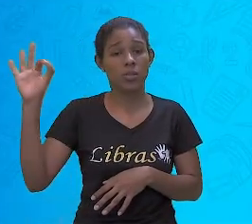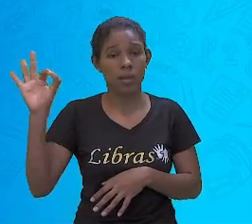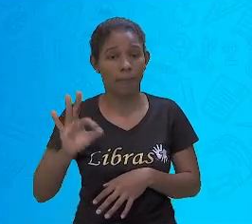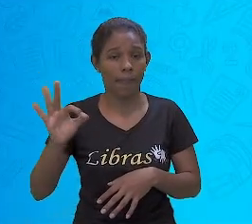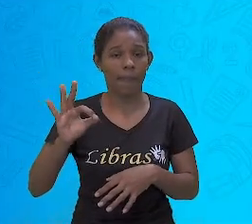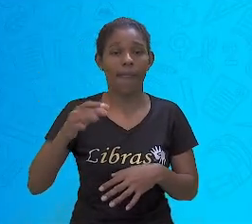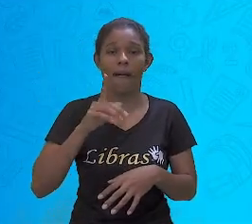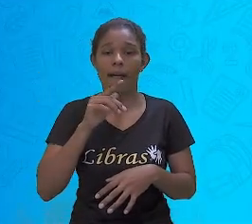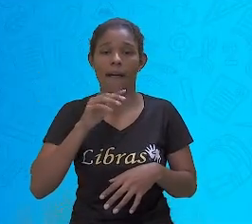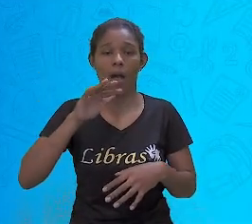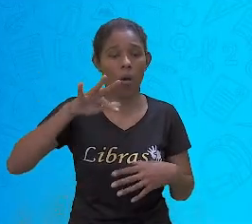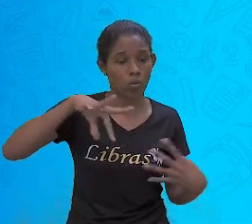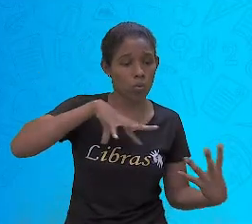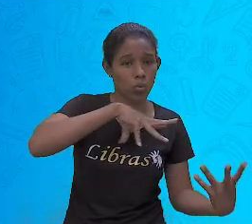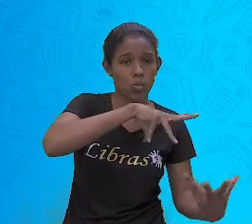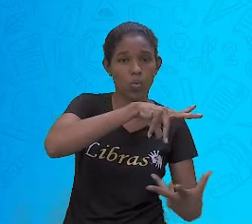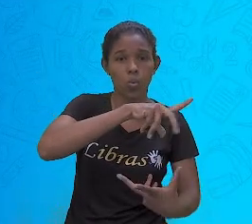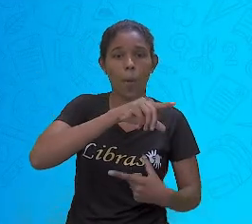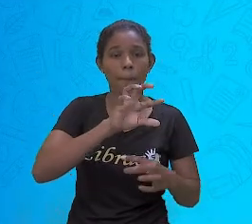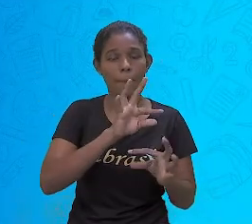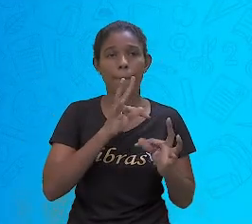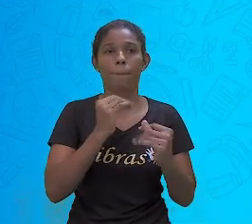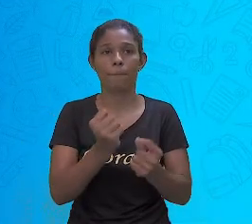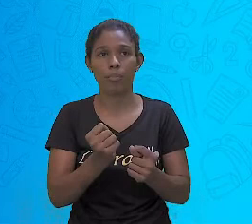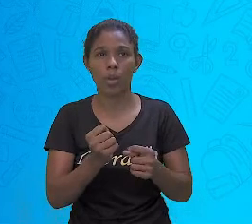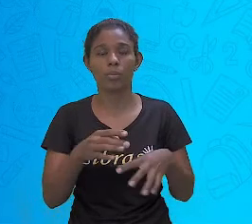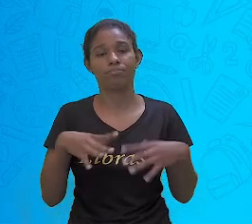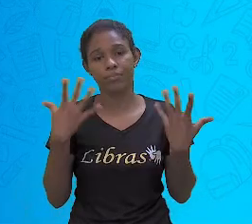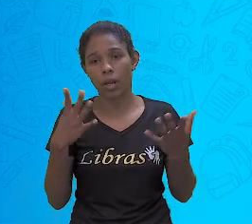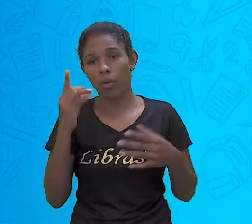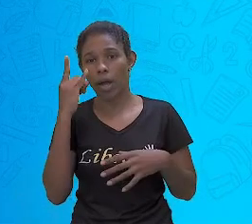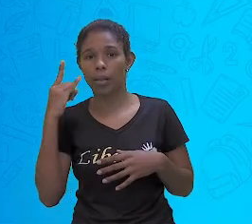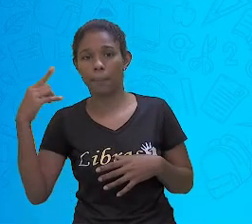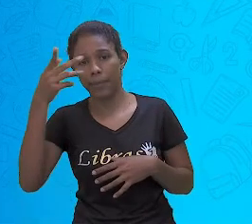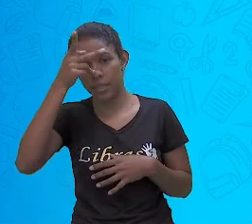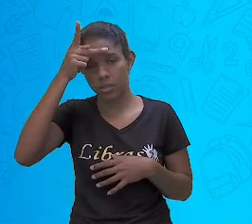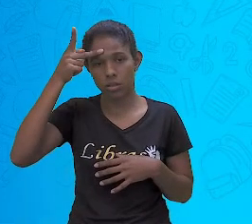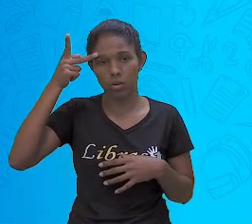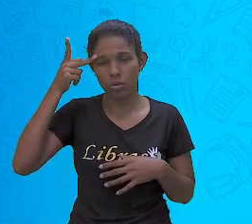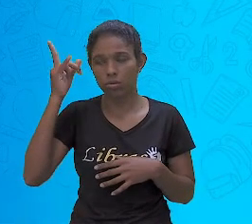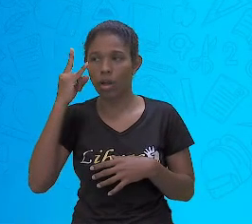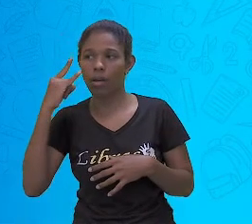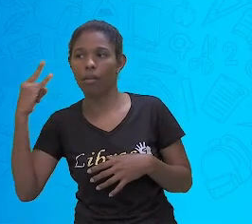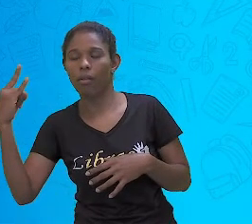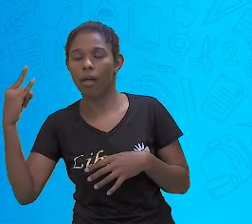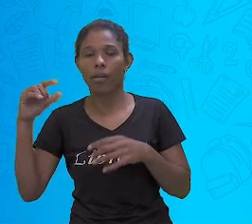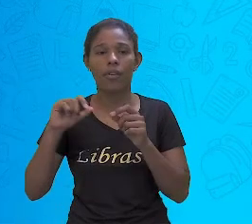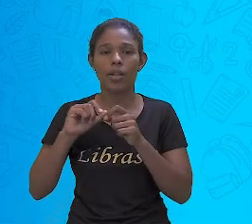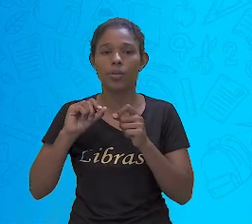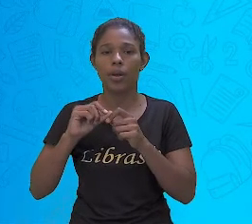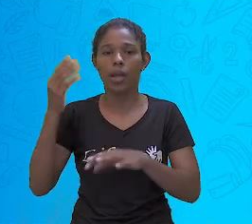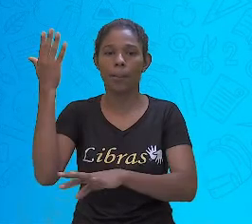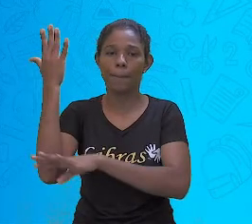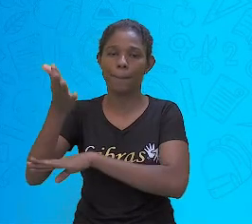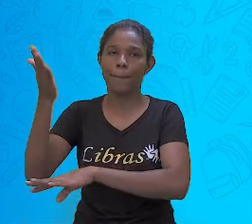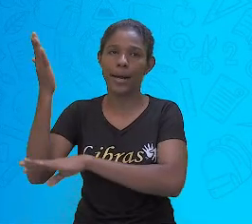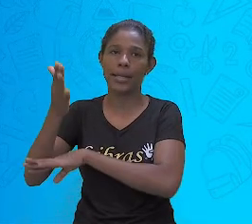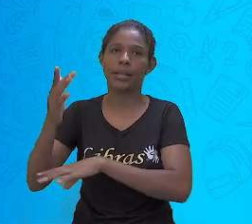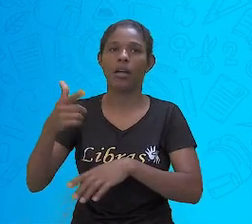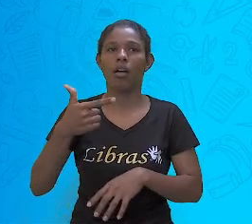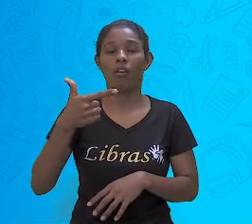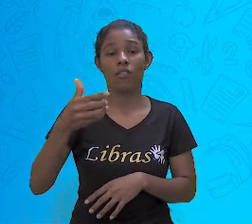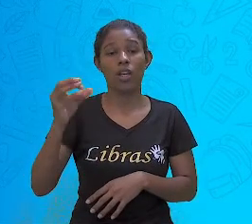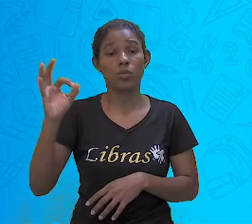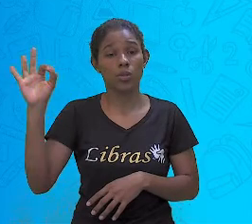Tanta riqueza assim atrai a cobiça das pessoas, que fazem a exploração ilegal da madeira. Quase 20% da floresta